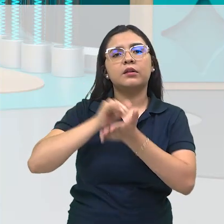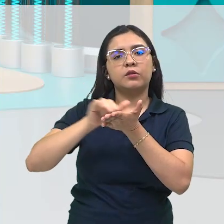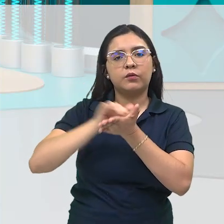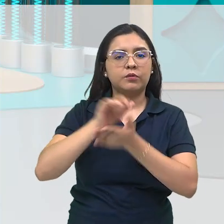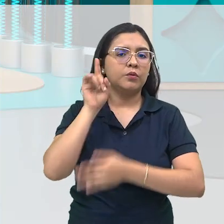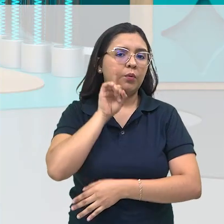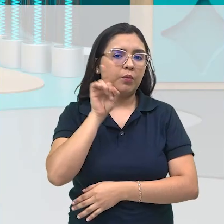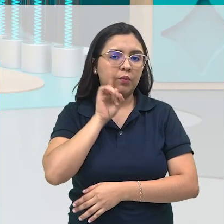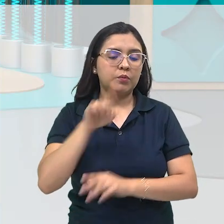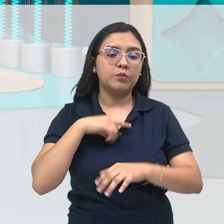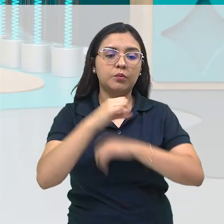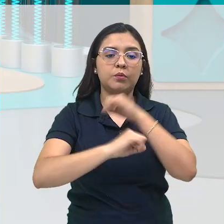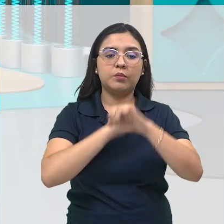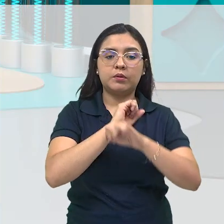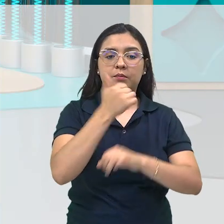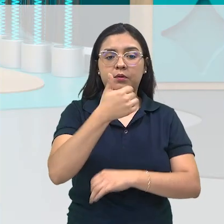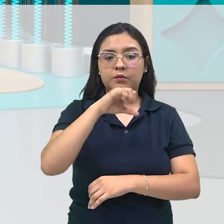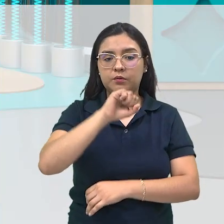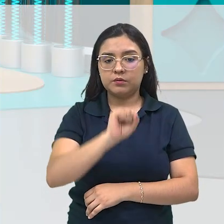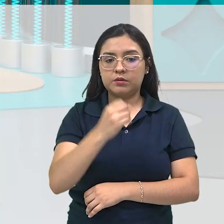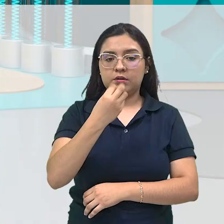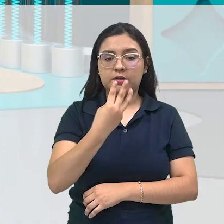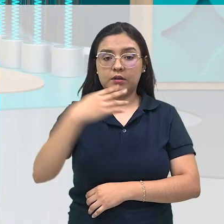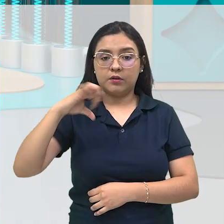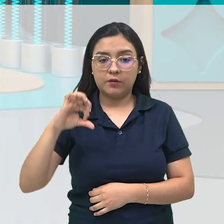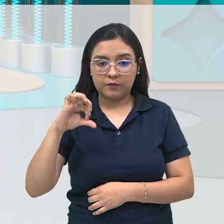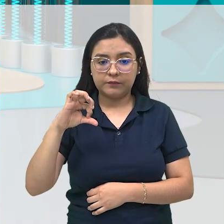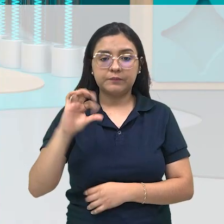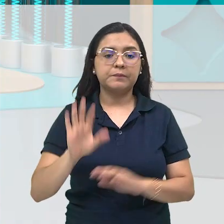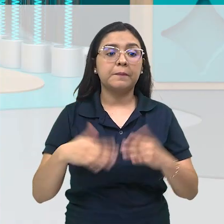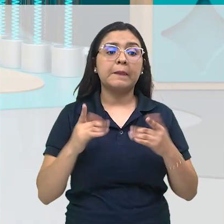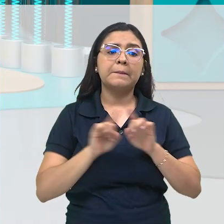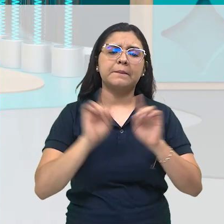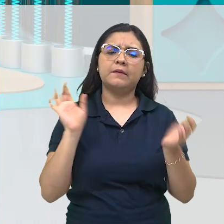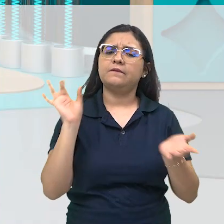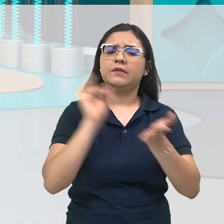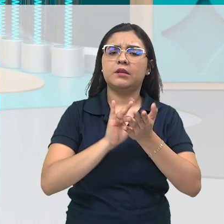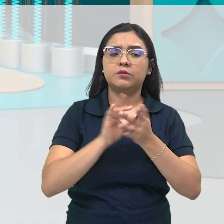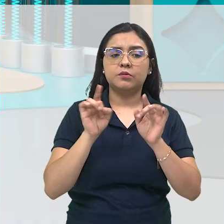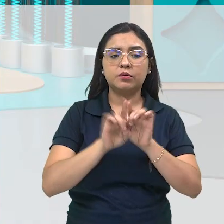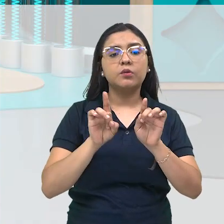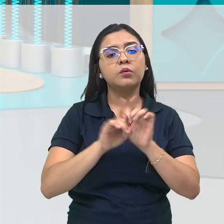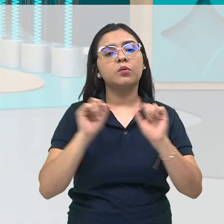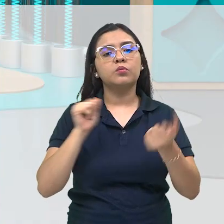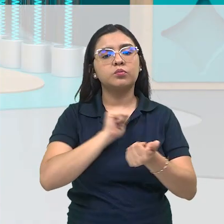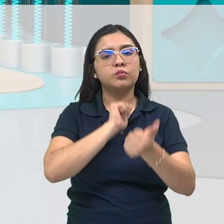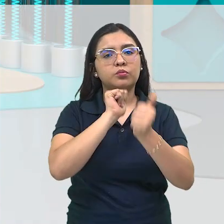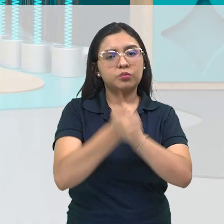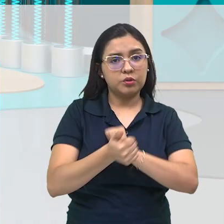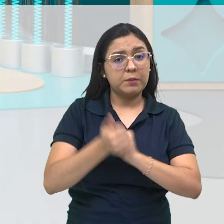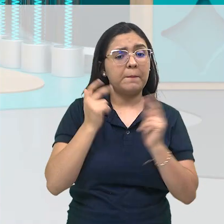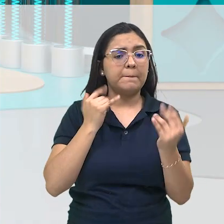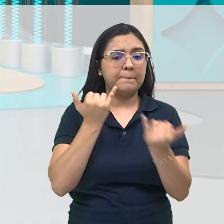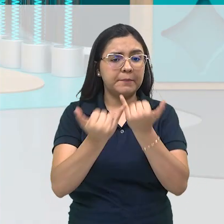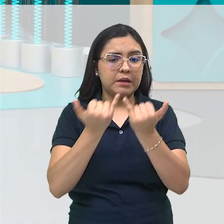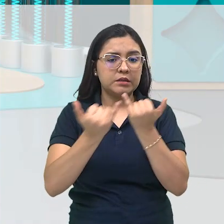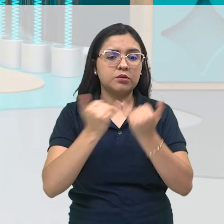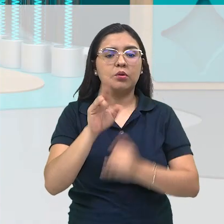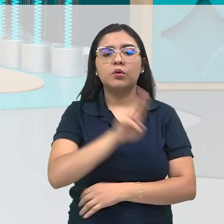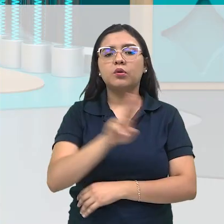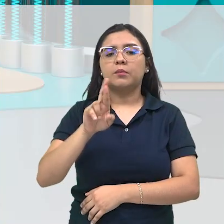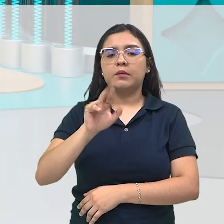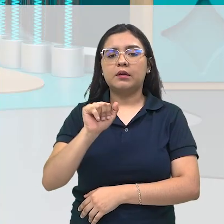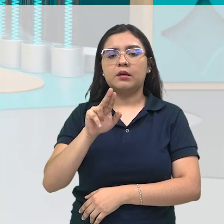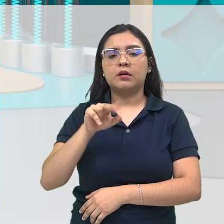Estados Unidos, no ano de 1839. A verdade é que um jogo semelhante, chamado